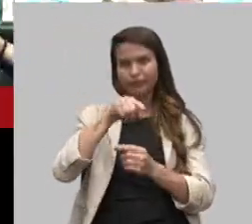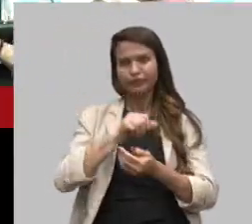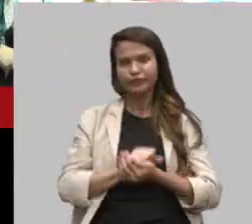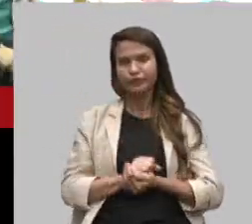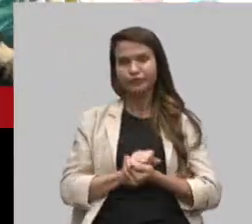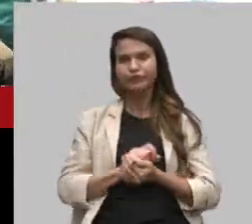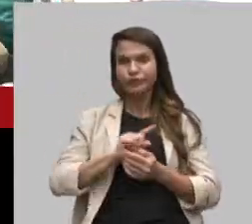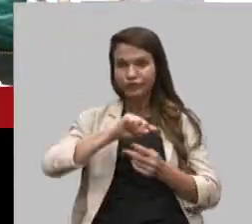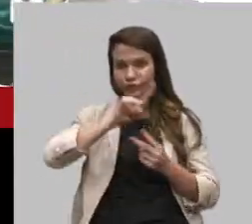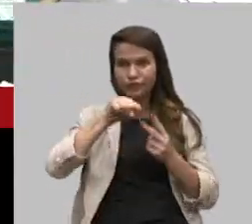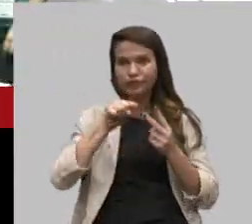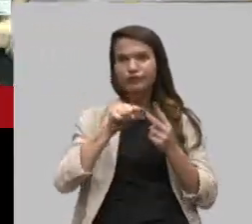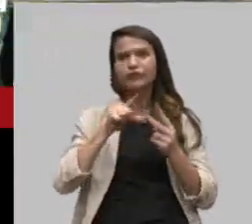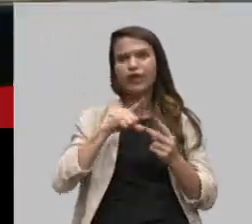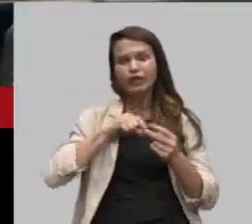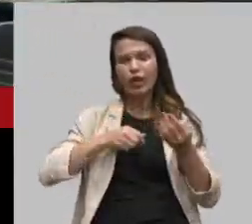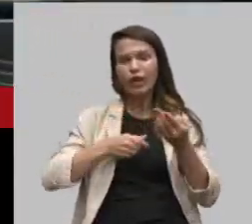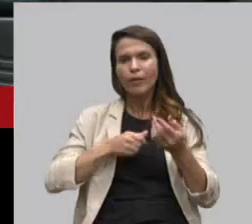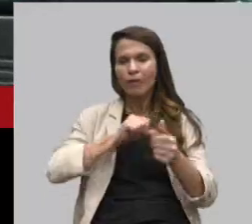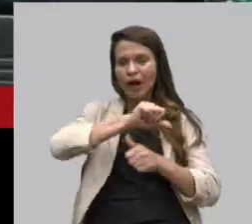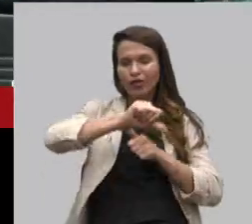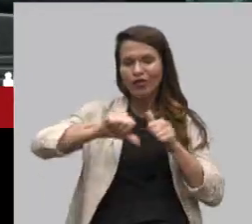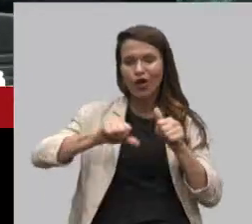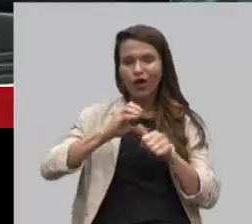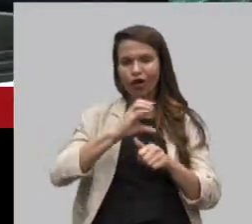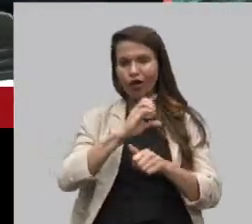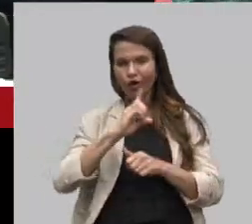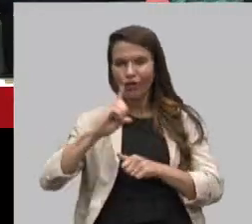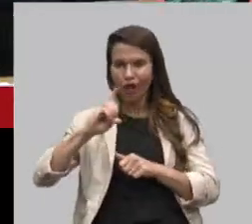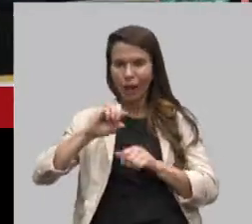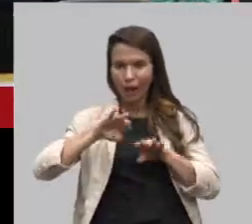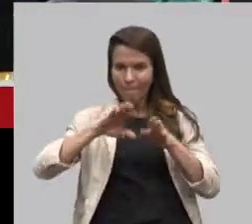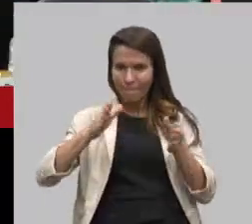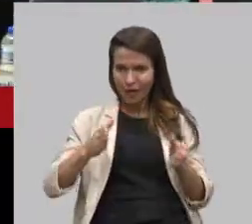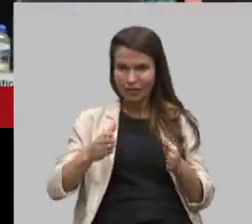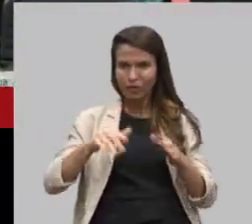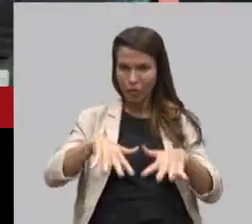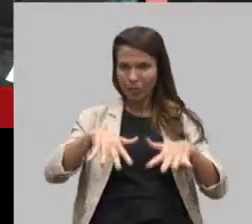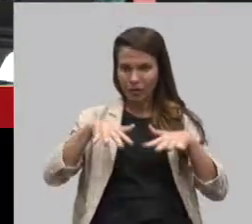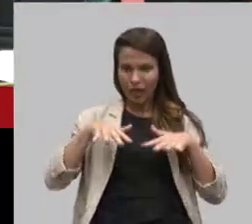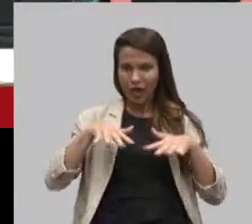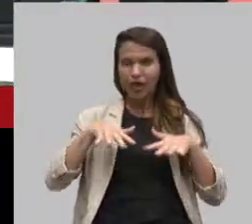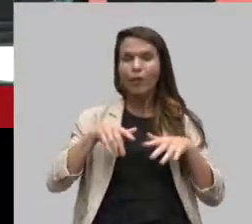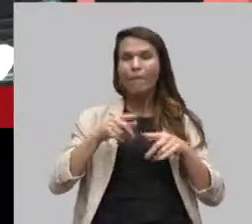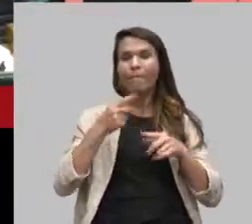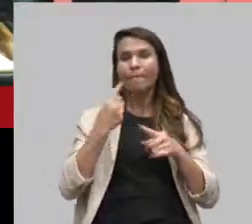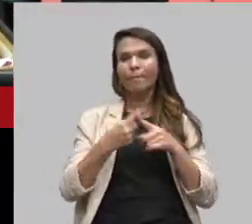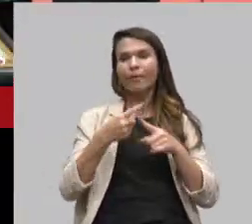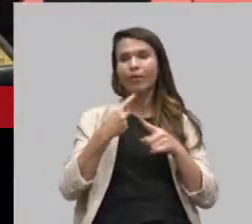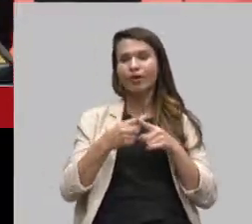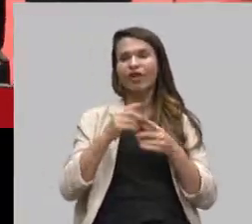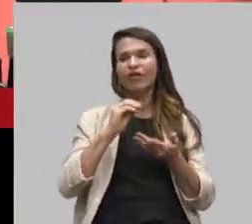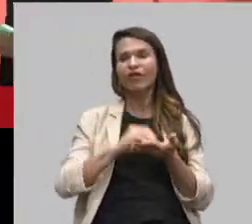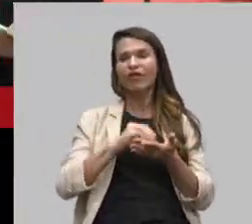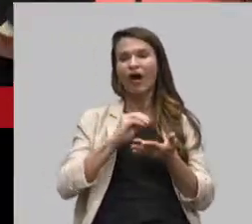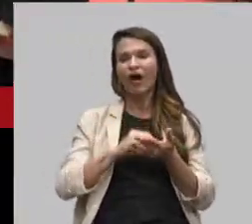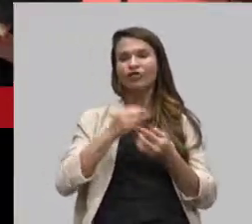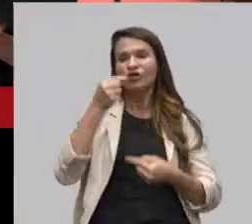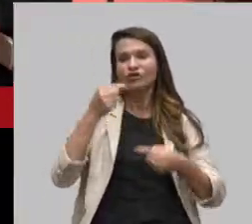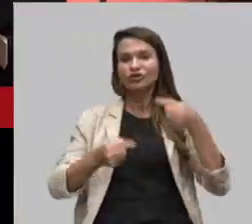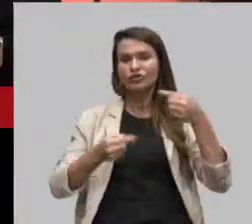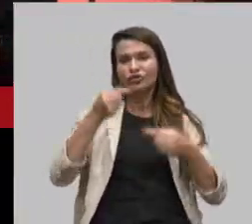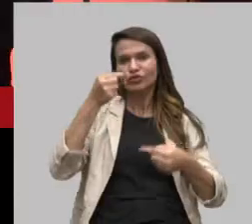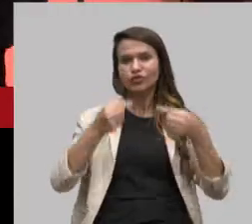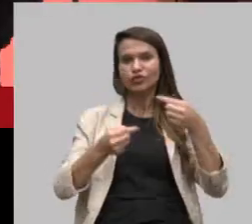haverá uma troca de coordenadores na mesa do plenário porque ainda falta discutir o